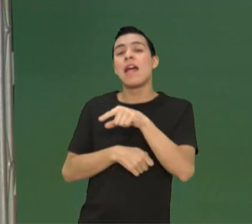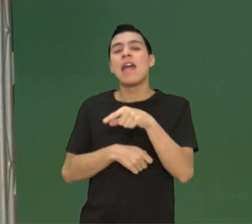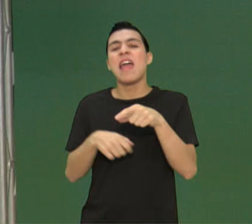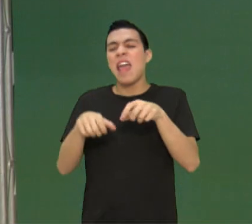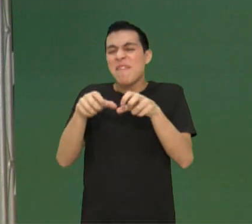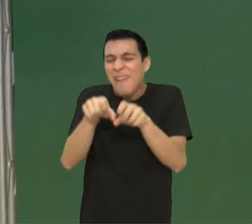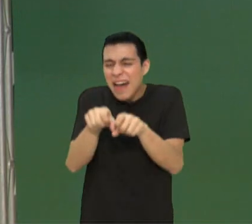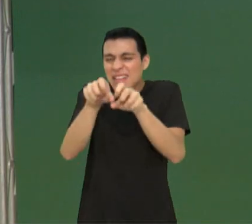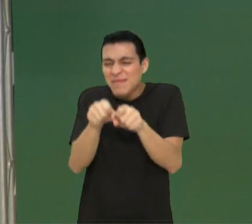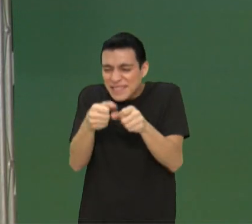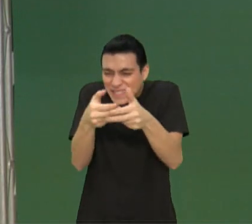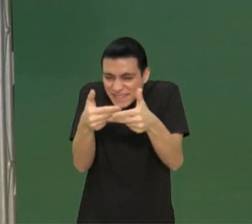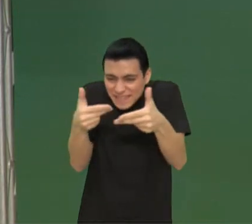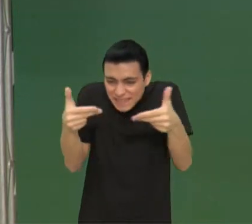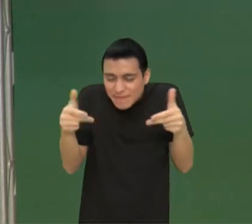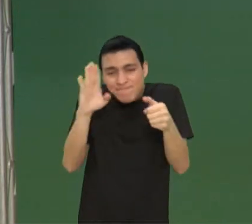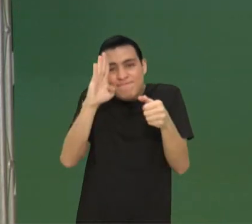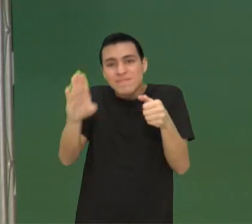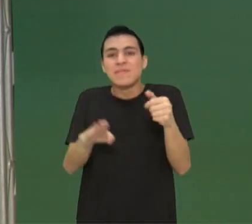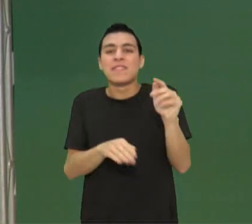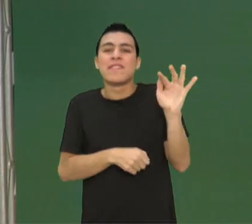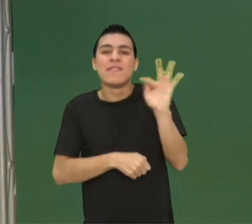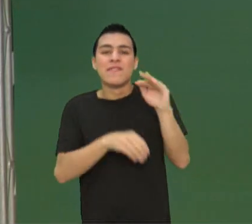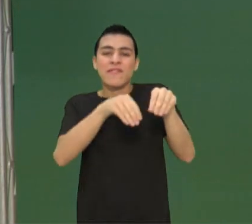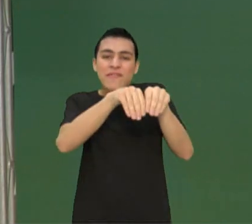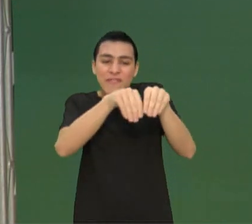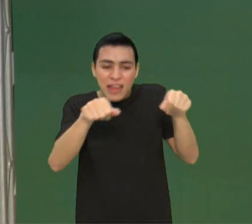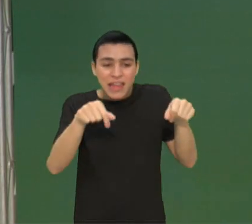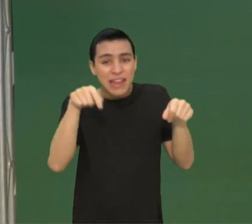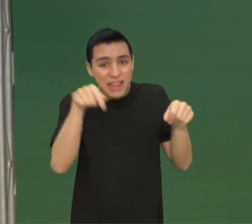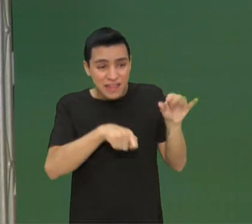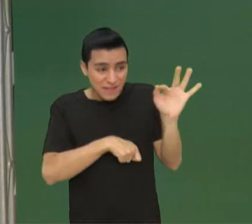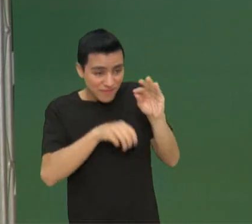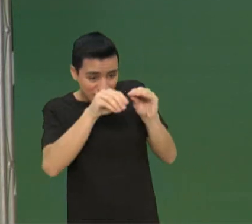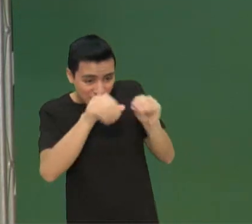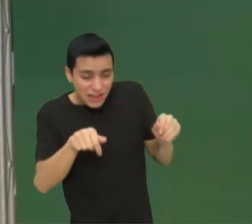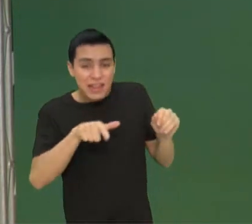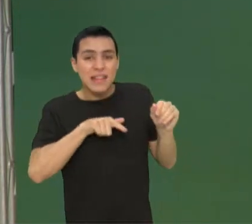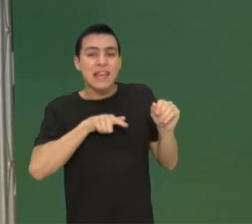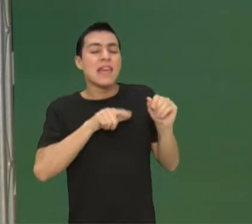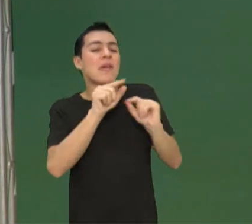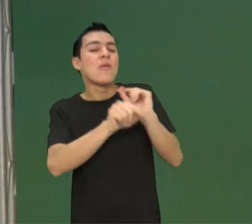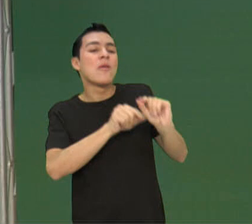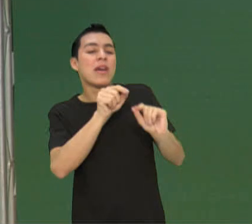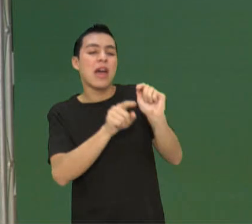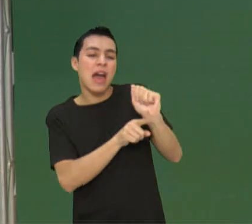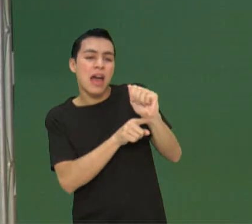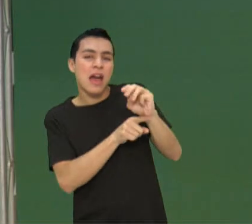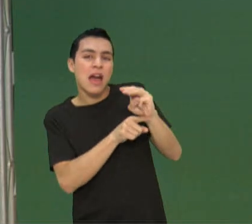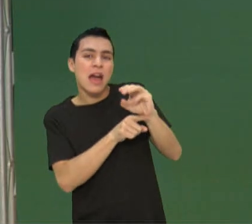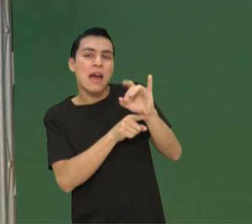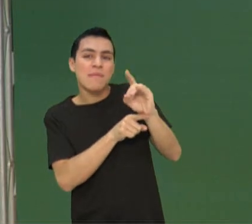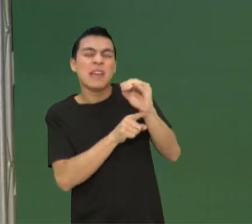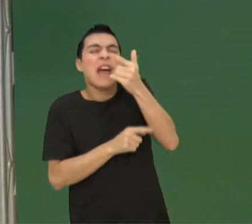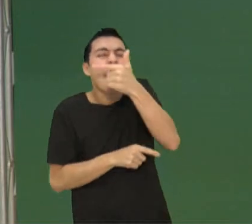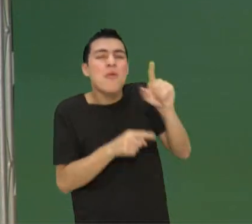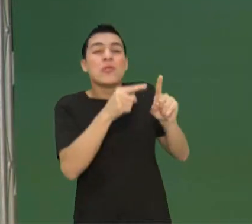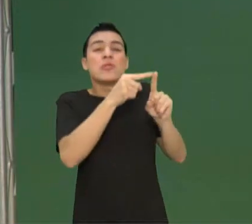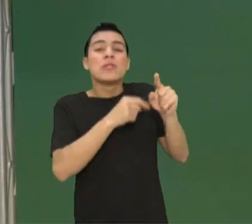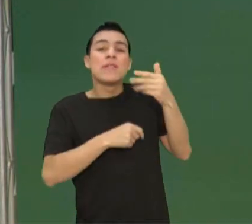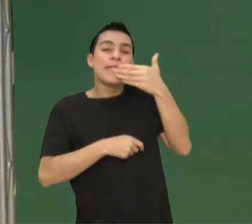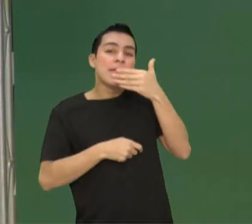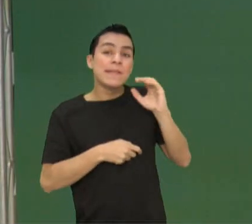que são feitas principalmente com farinha, que tem amido, que é outro carboidrato, que